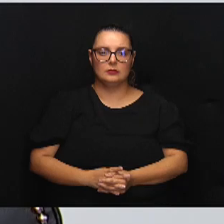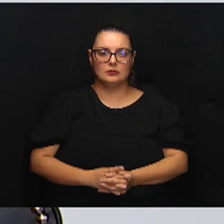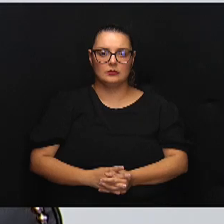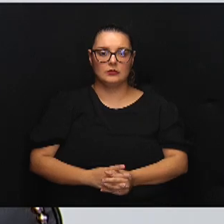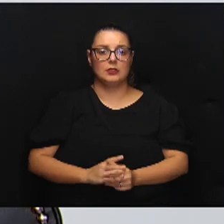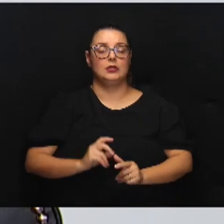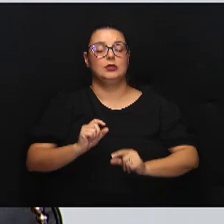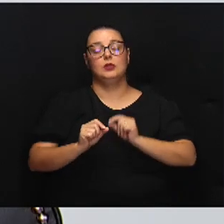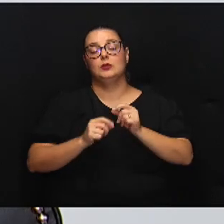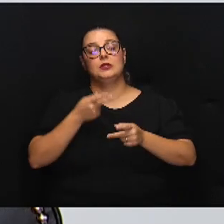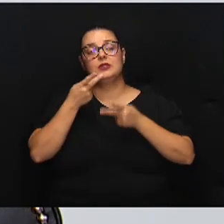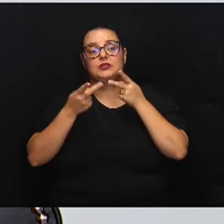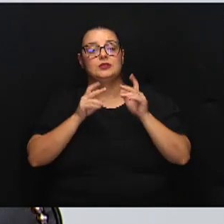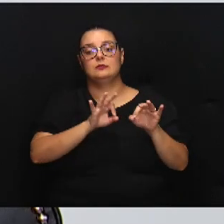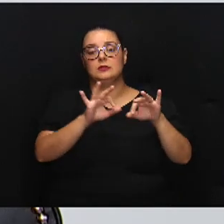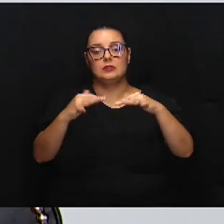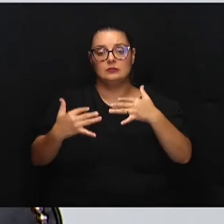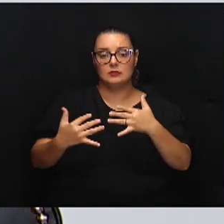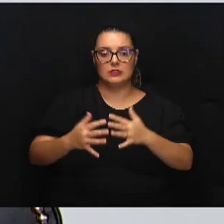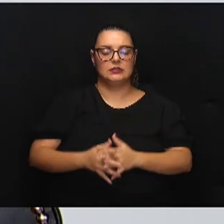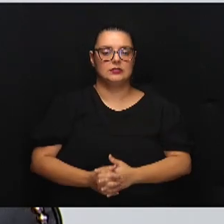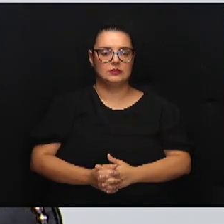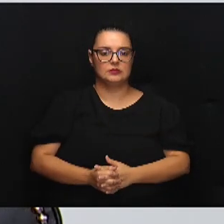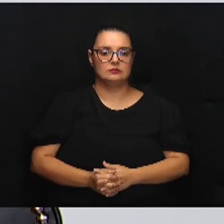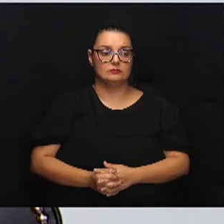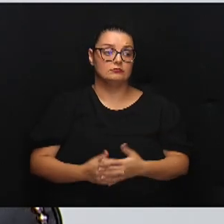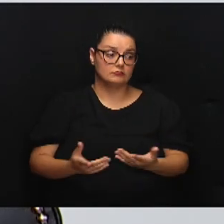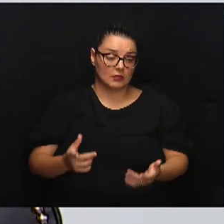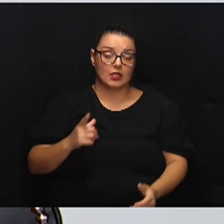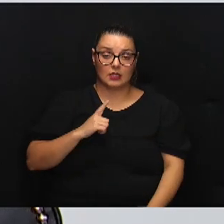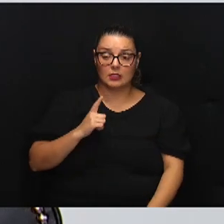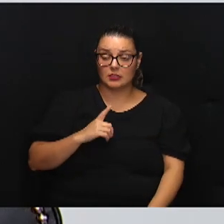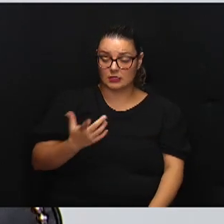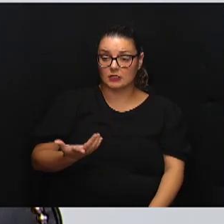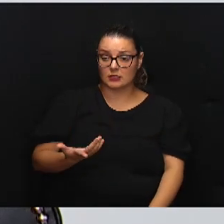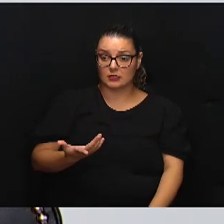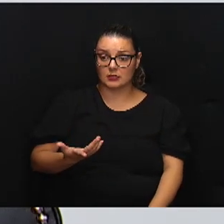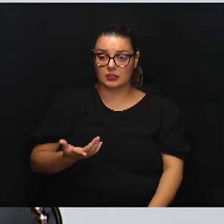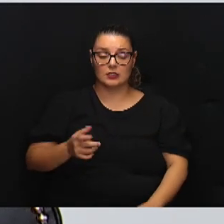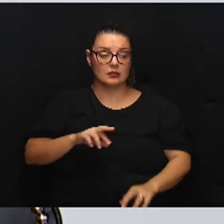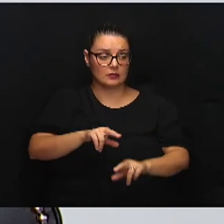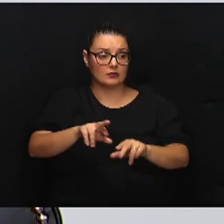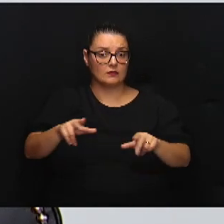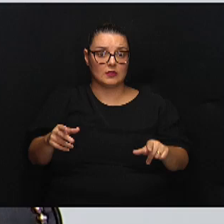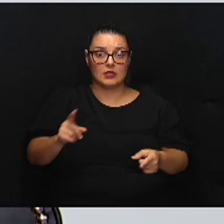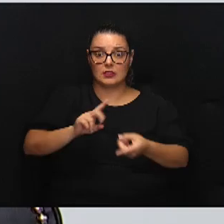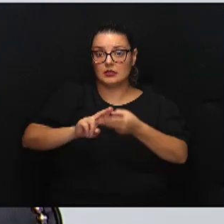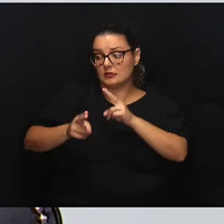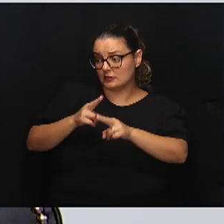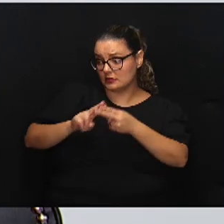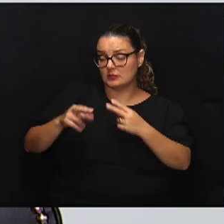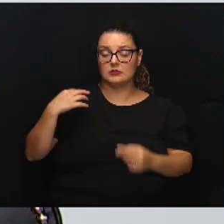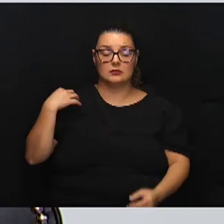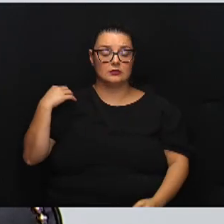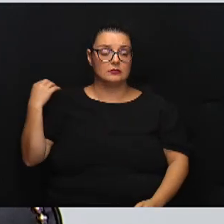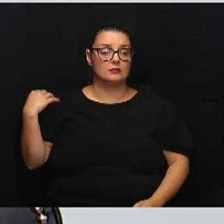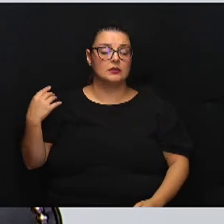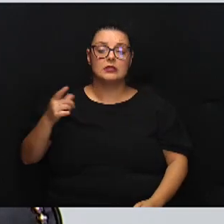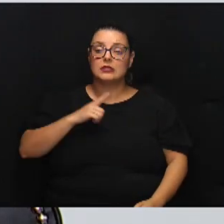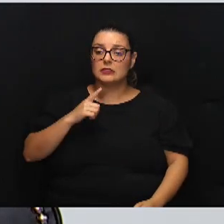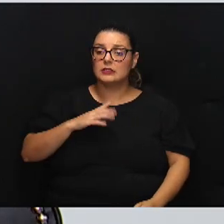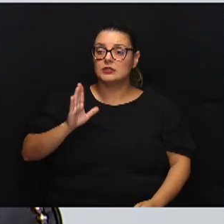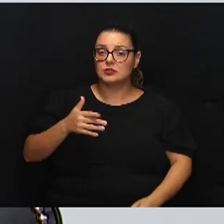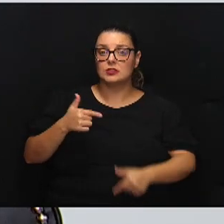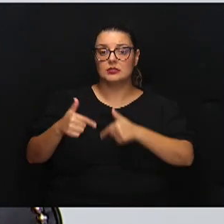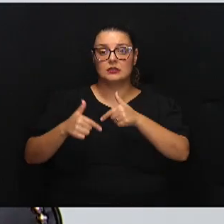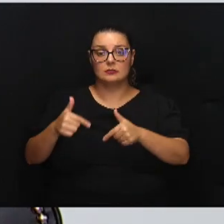você diria para quem está assistindo e que tem, né, várias aí habilidades,